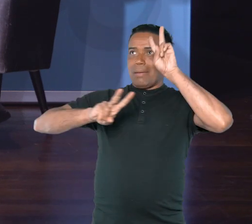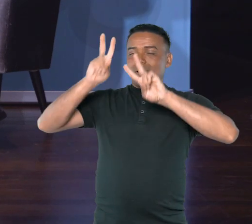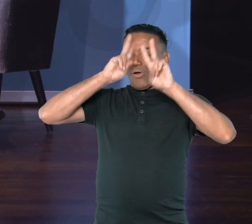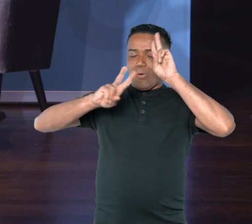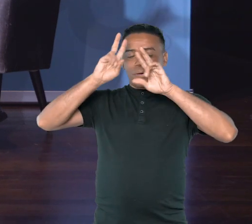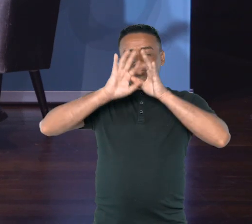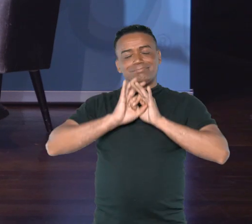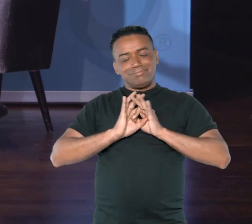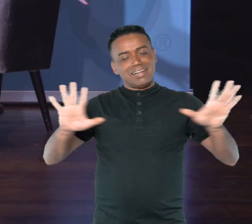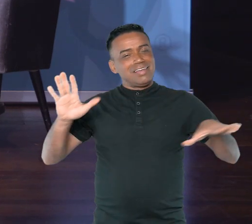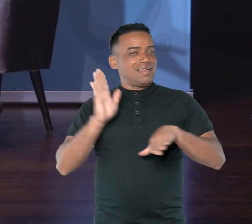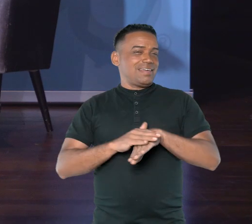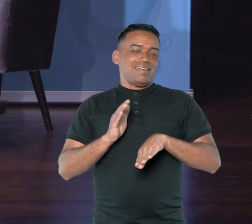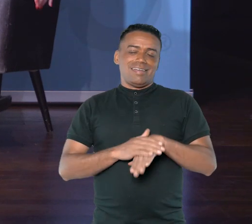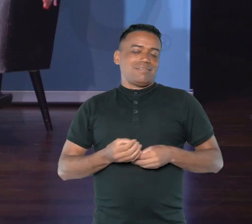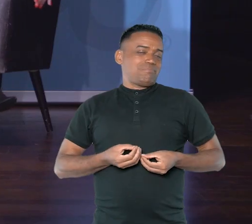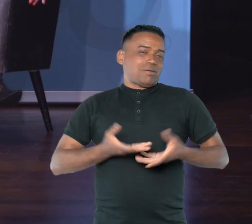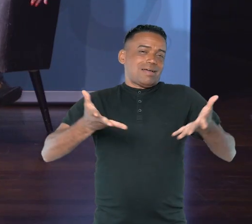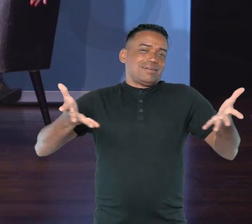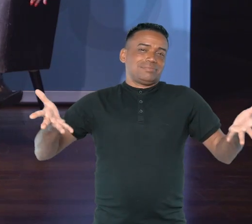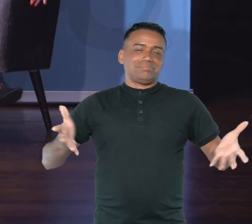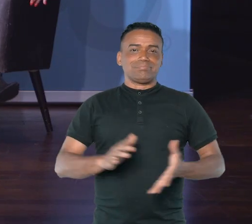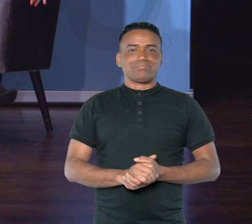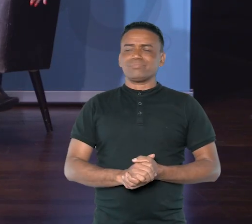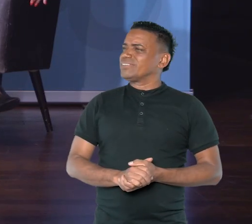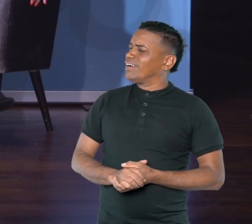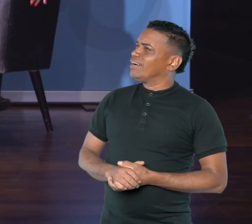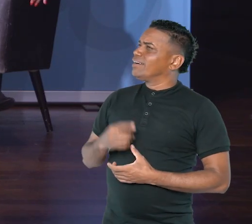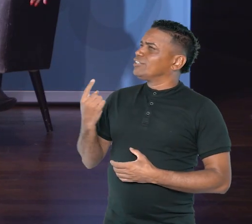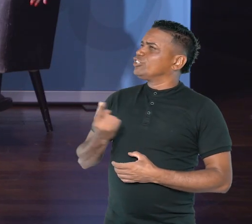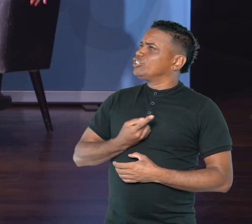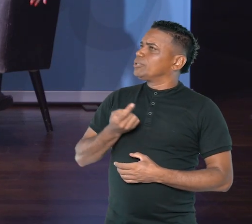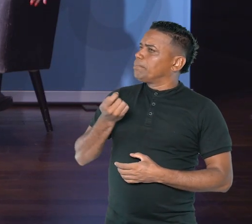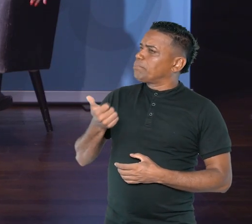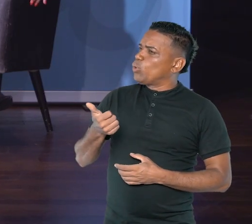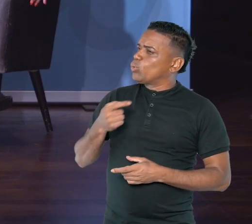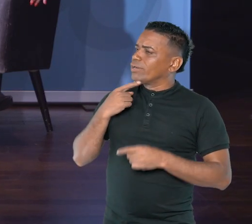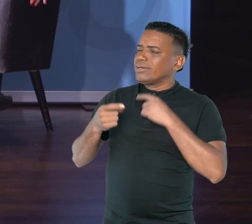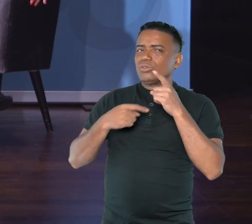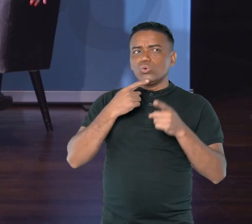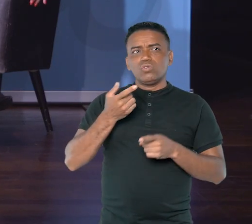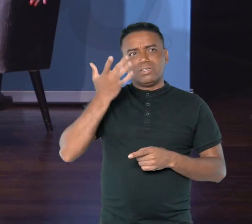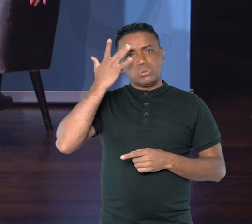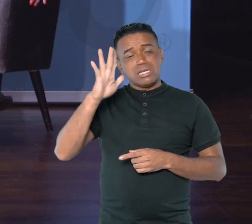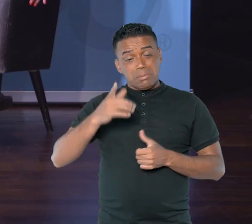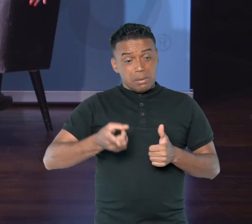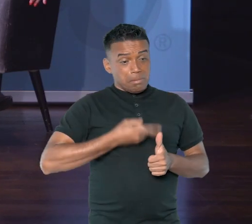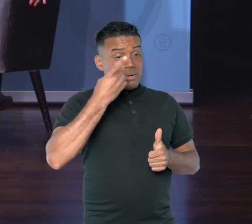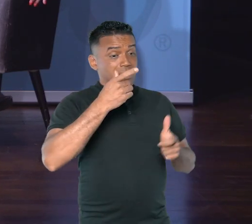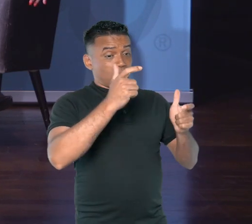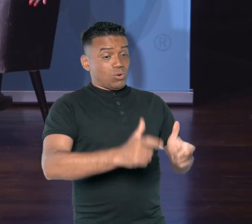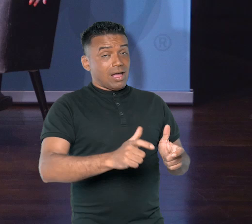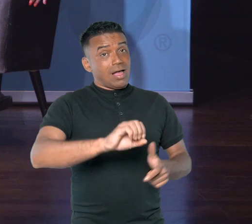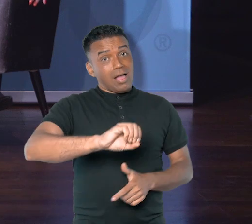livre, fazendo o que ela queria, na verdade. Né? A gente fica até um pouco na dúvida, assim, sem saber o que vem primeiro, se é o lugar